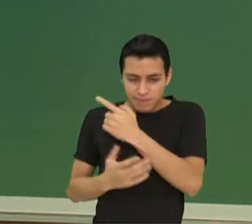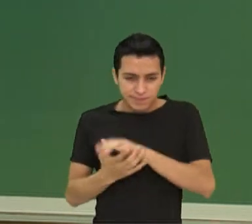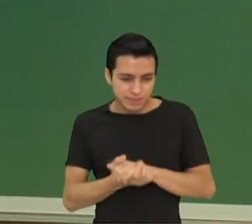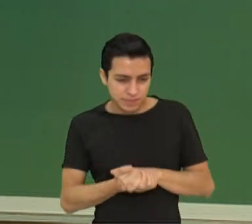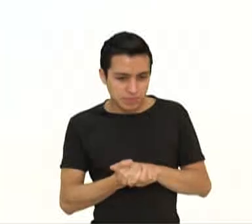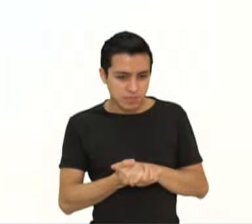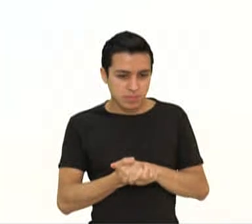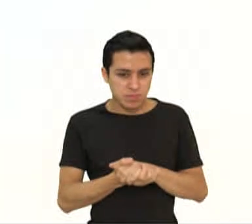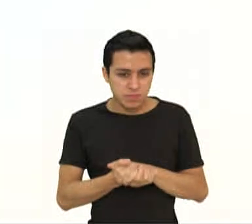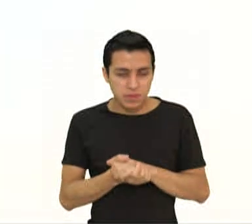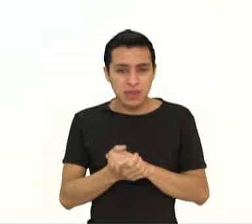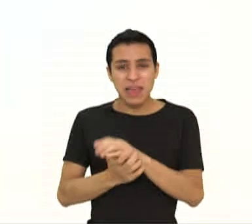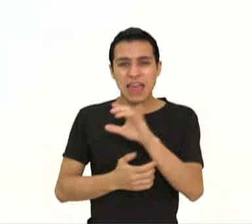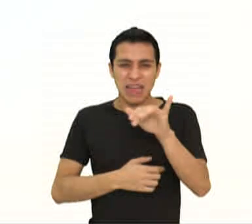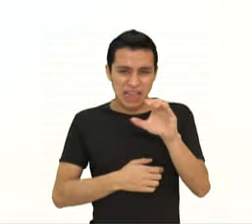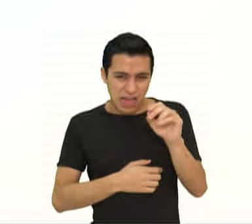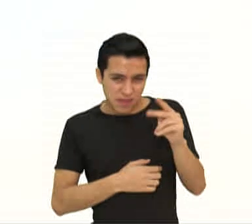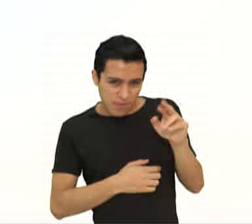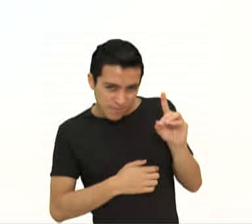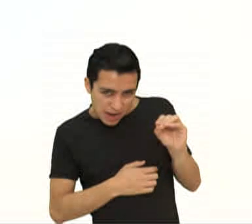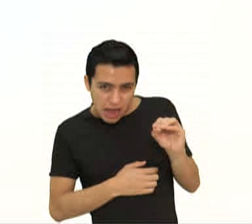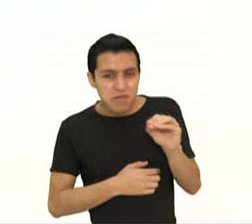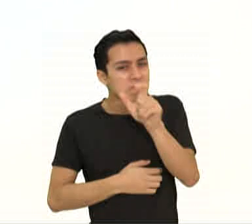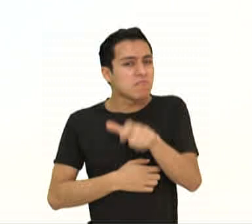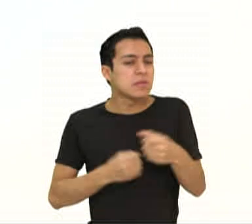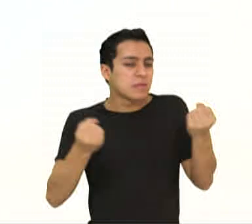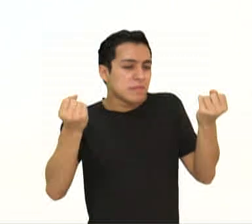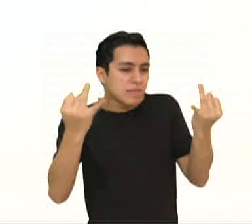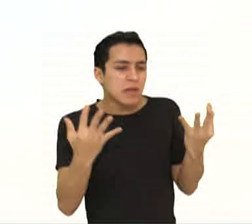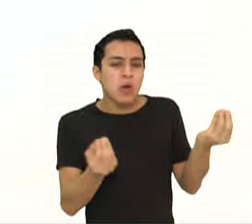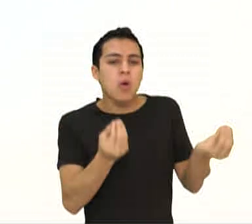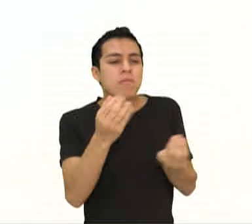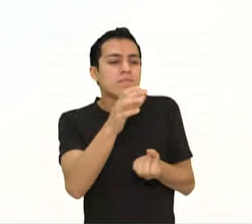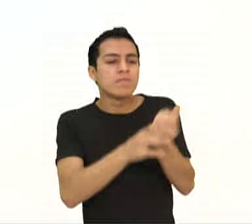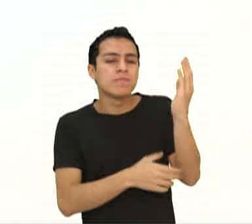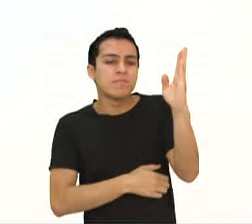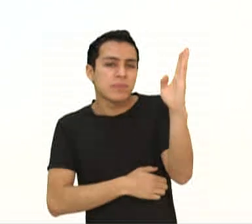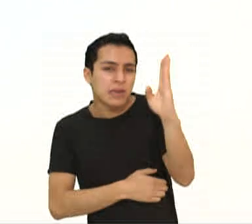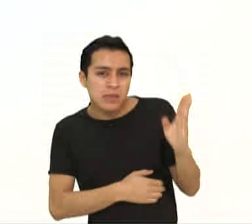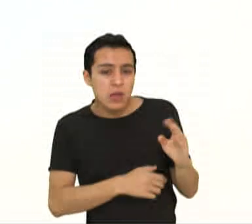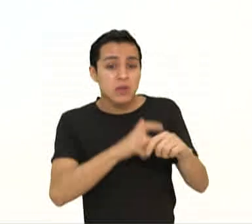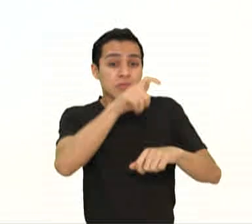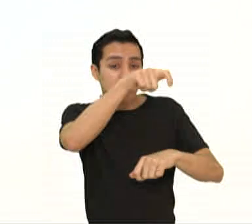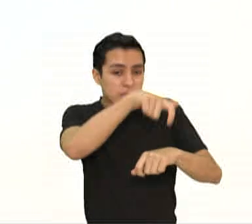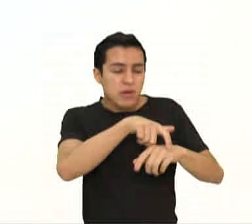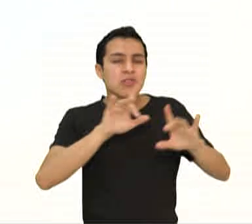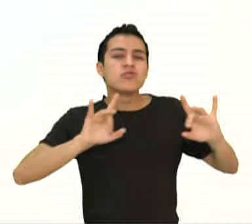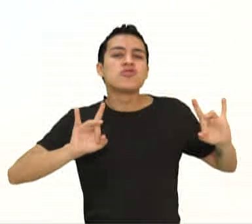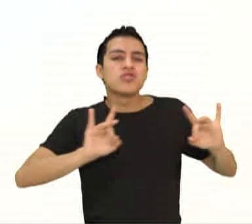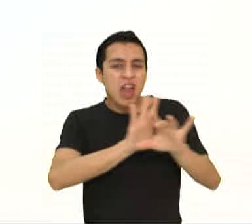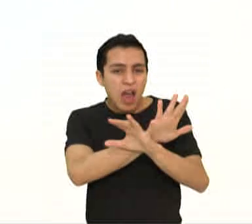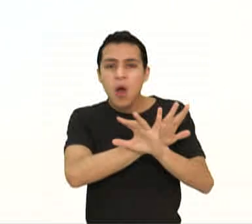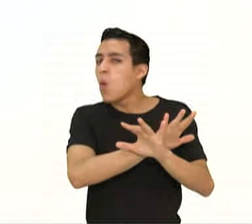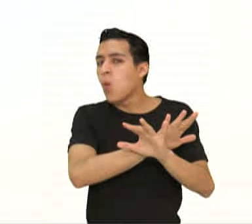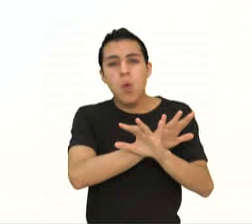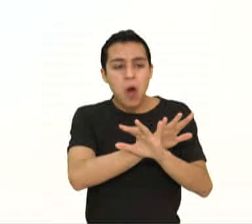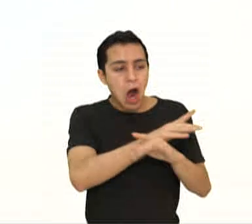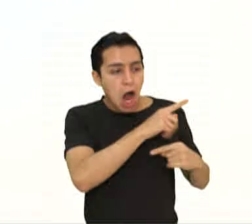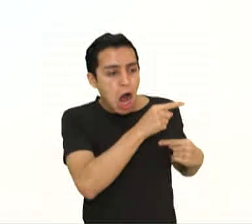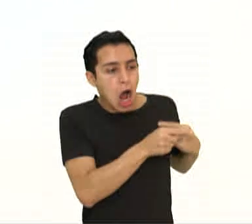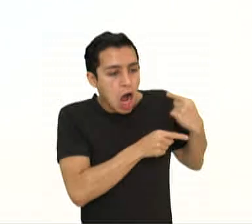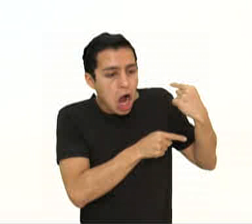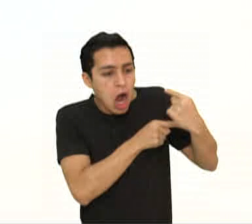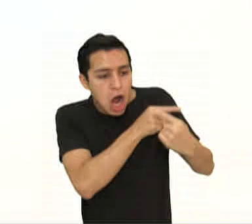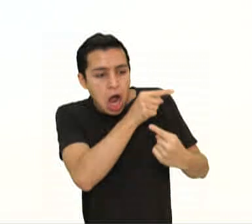Para Caio Prado Júnior, a formação brasileira se completaria no momento em que fosse superada a nossa herança